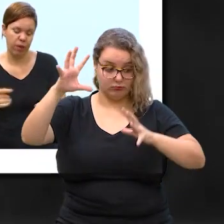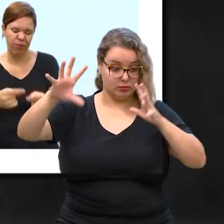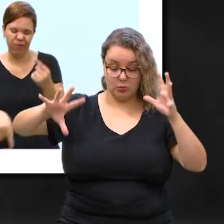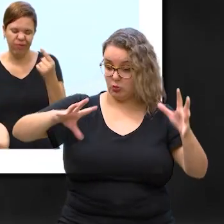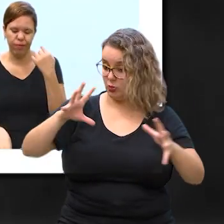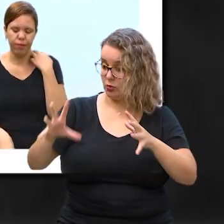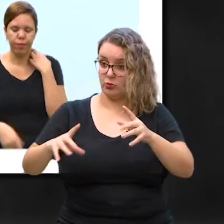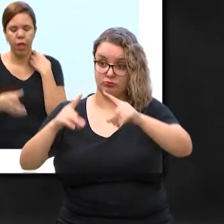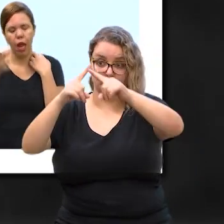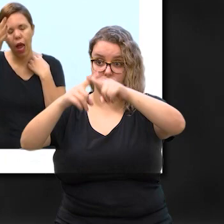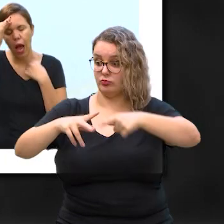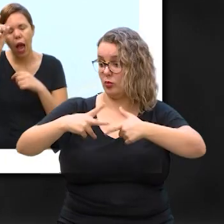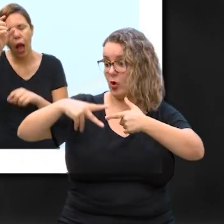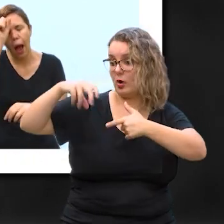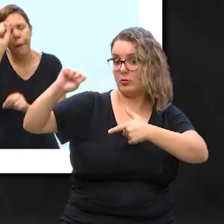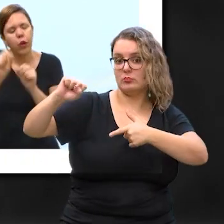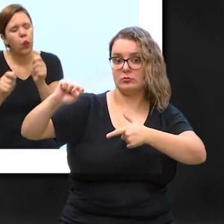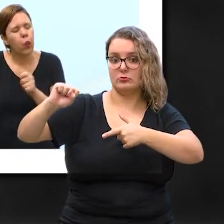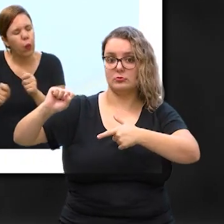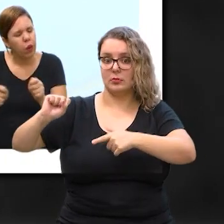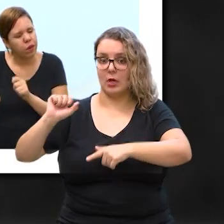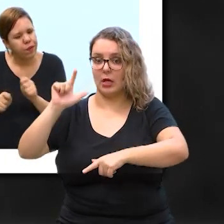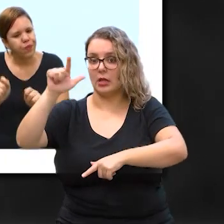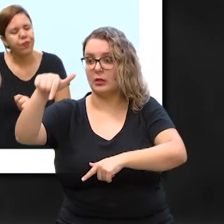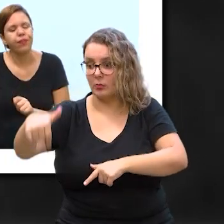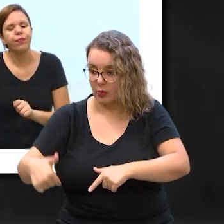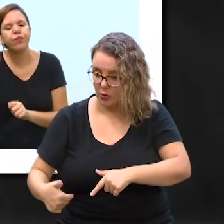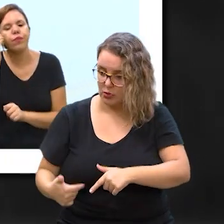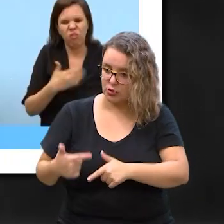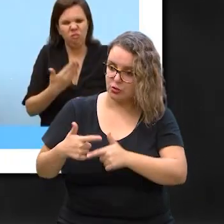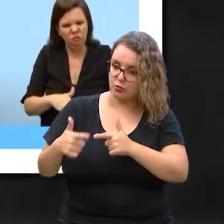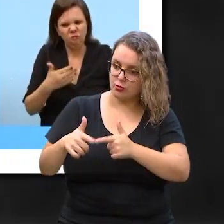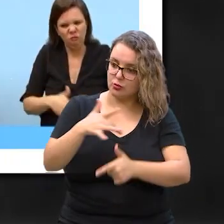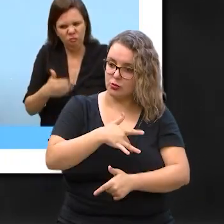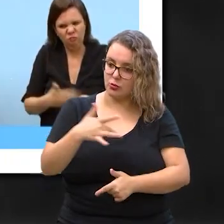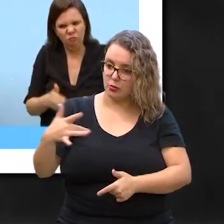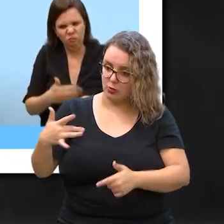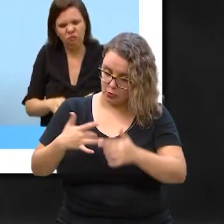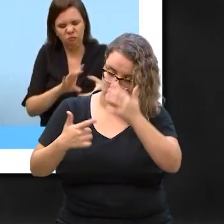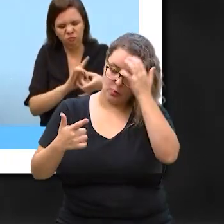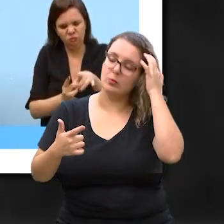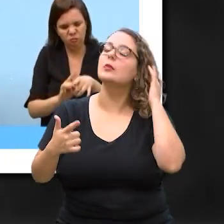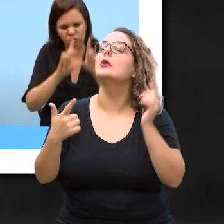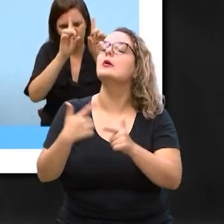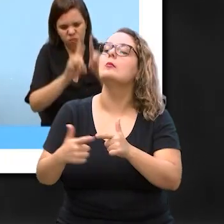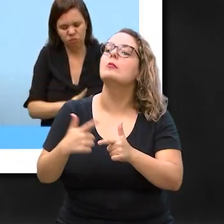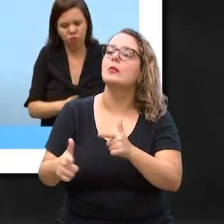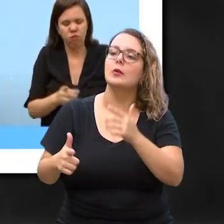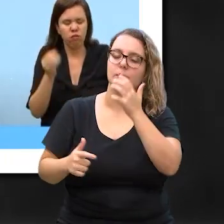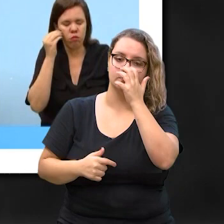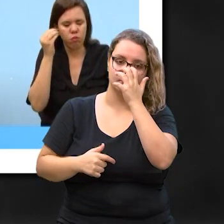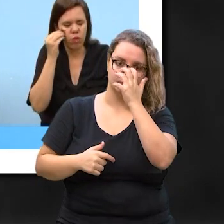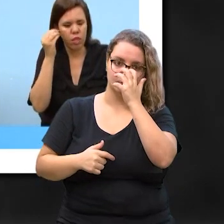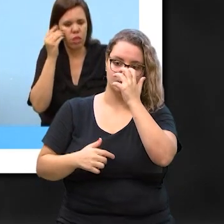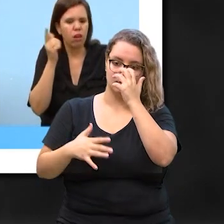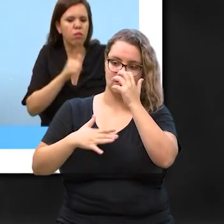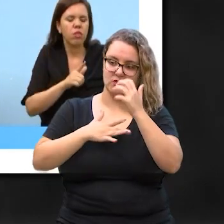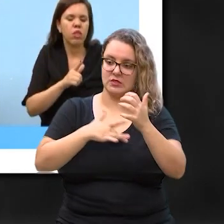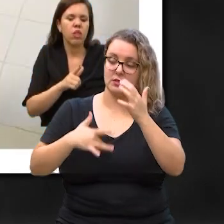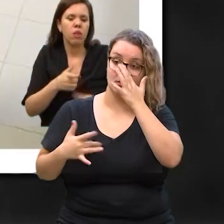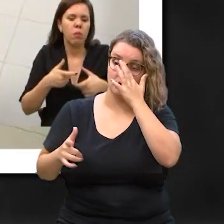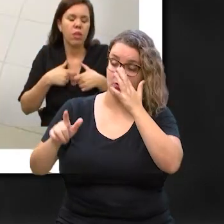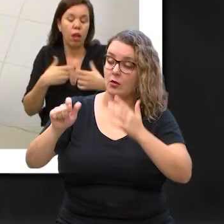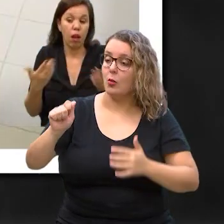depois de ganhar algumas competições, isso aliado a uma lesão, e também com Alain Fonteles. Assim que ele venceu uma competição, era o centro